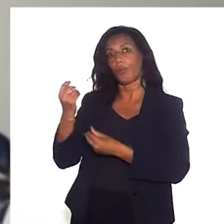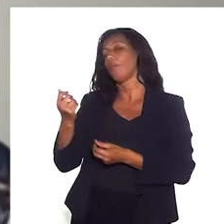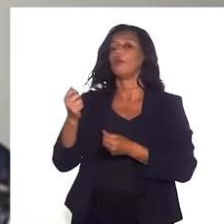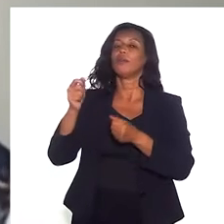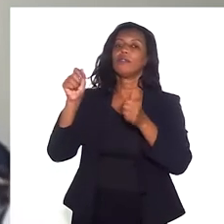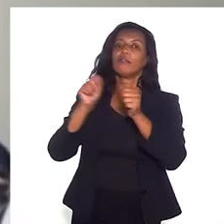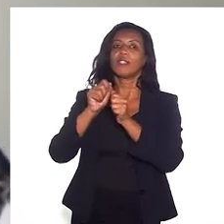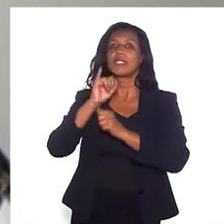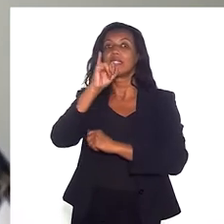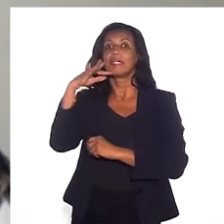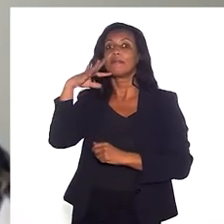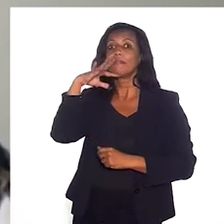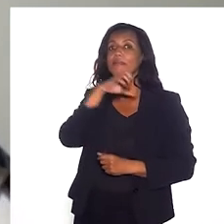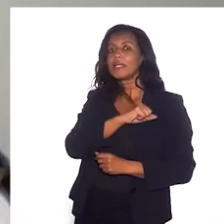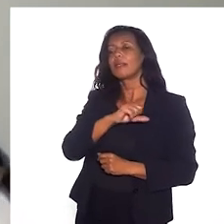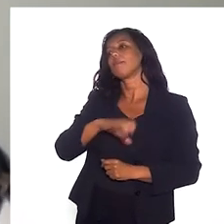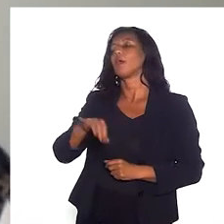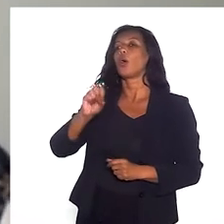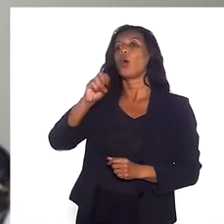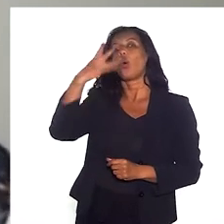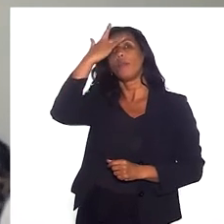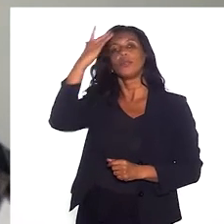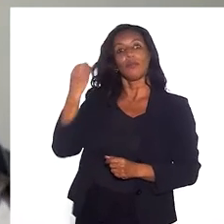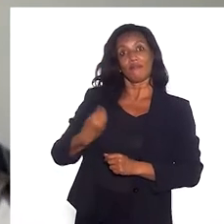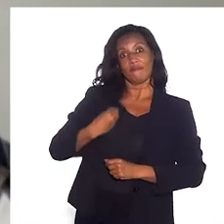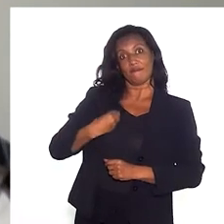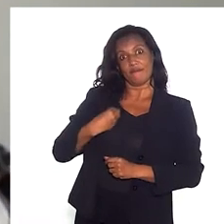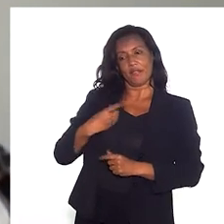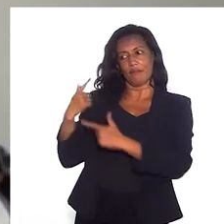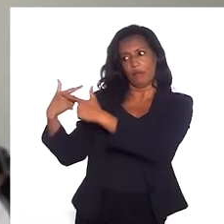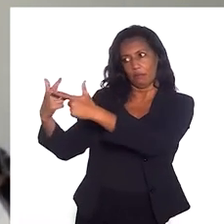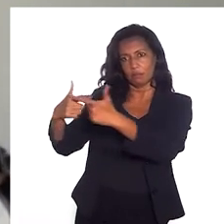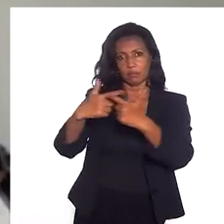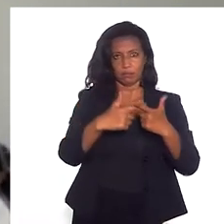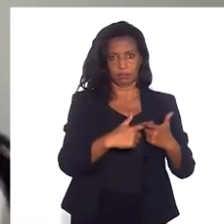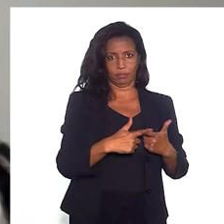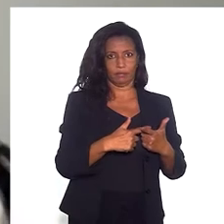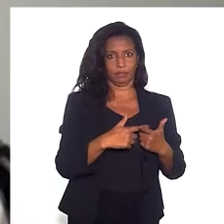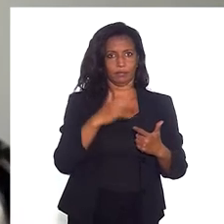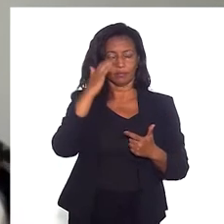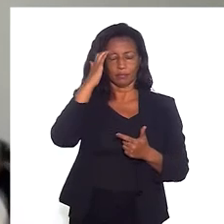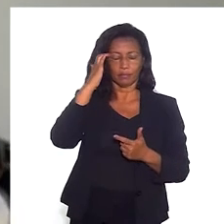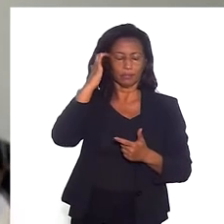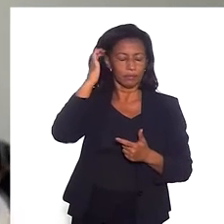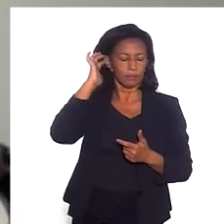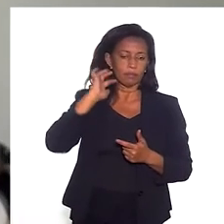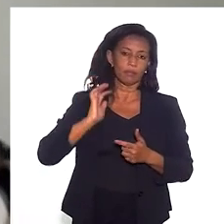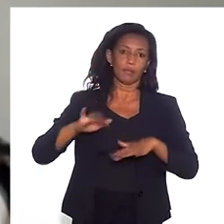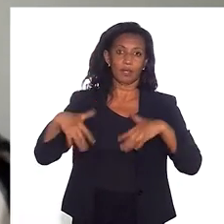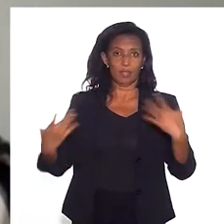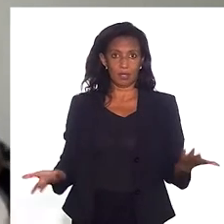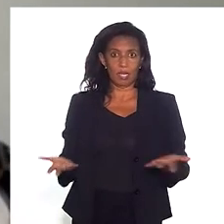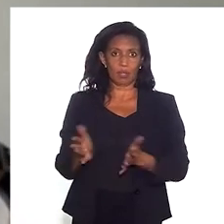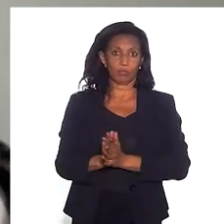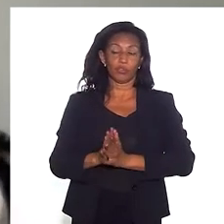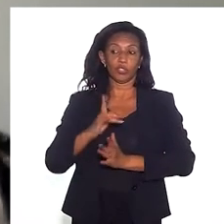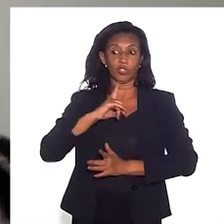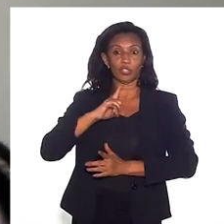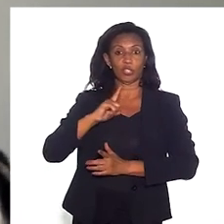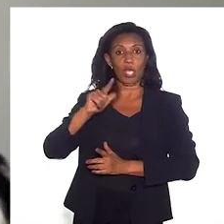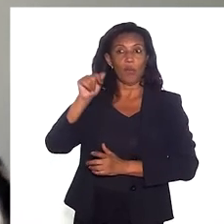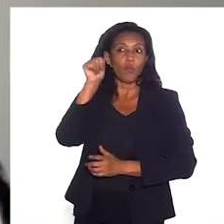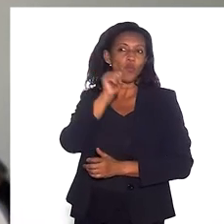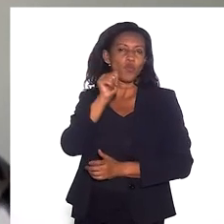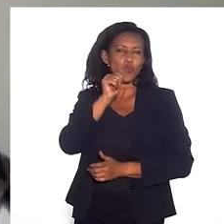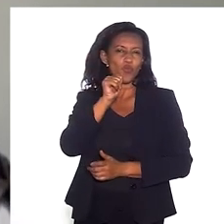fazer, caso alguém perceba ou caso alguém viva essa situação. Mas bem, essa associação